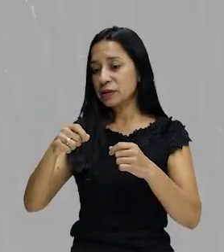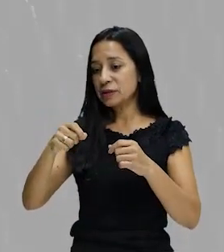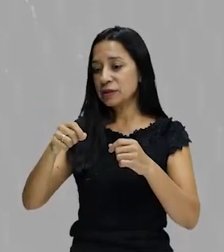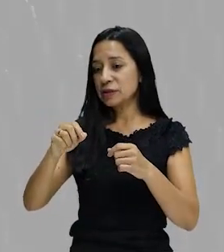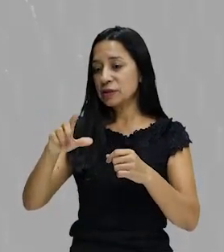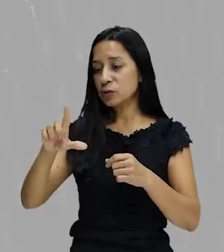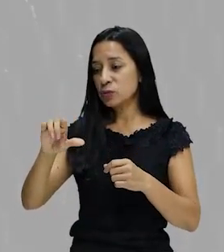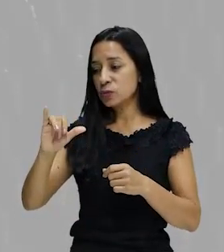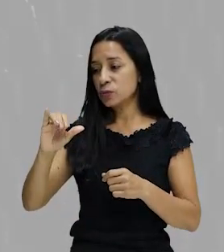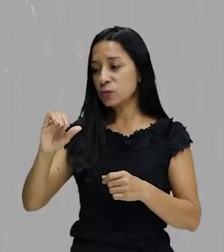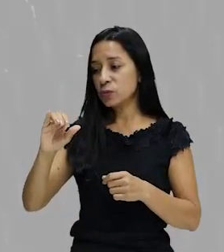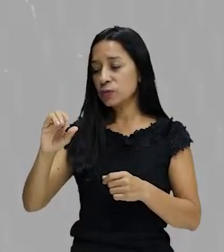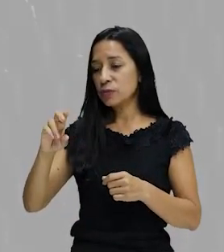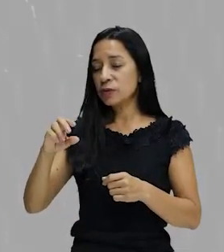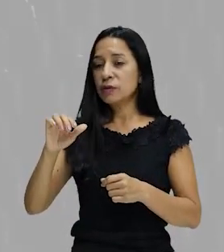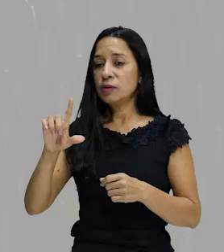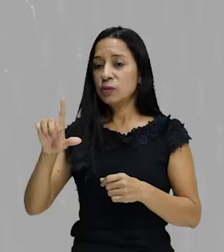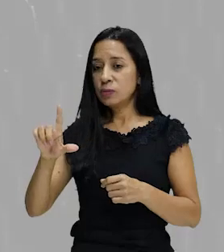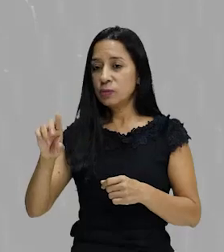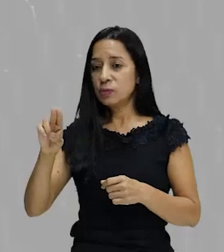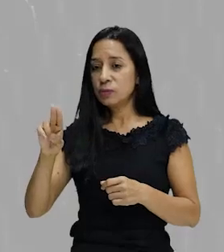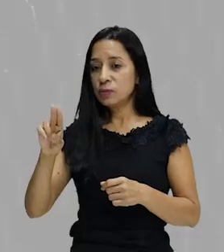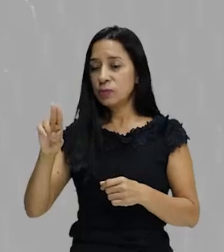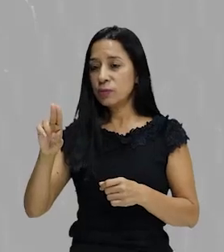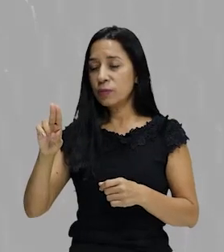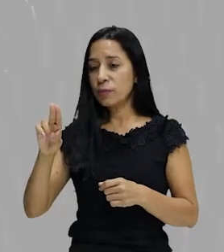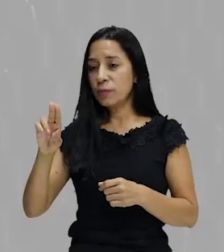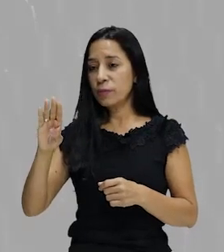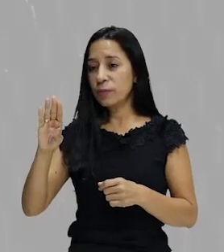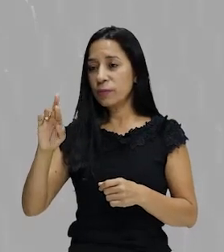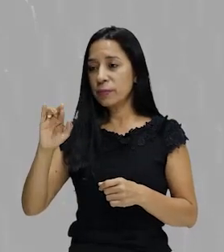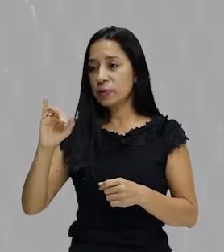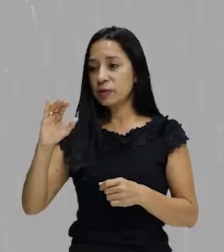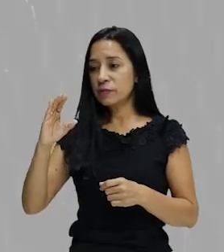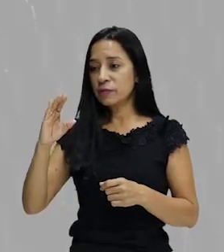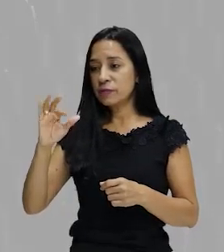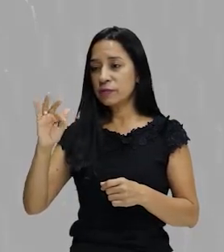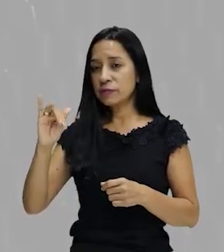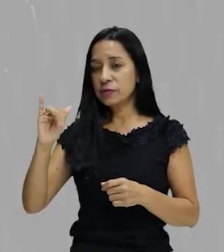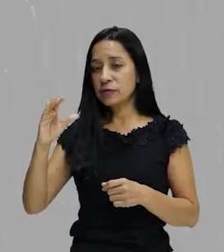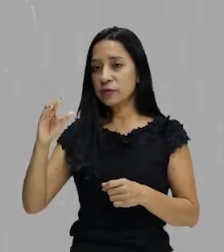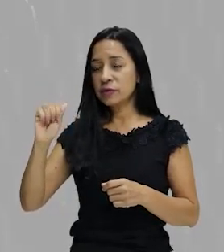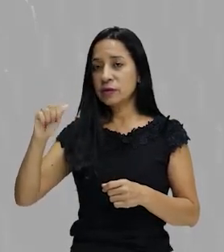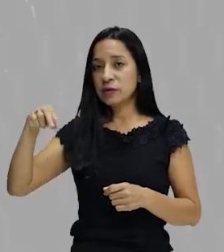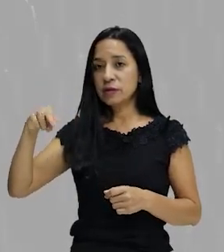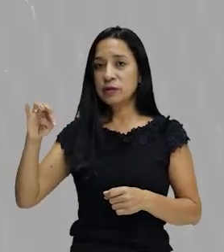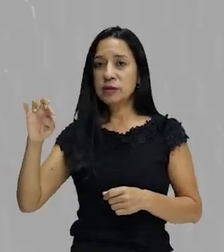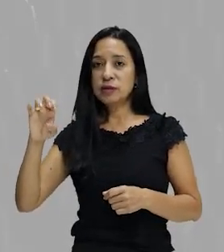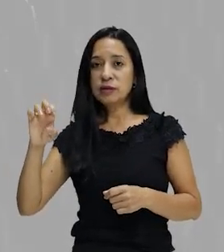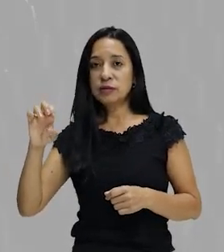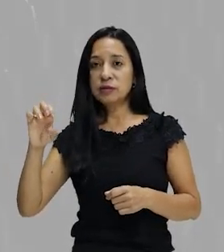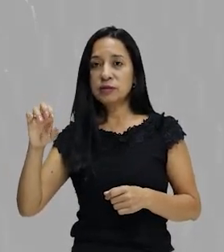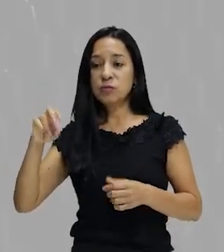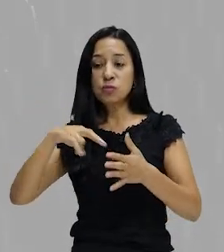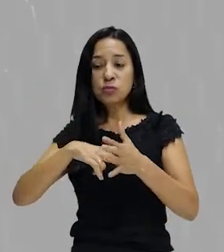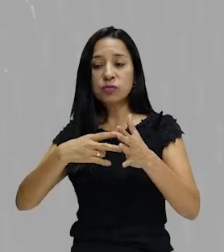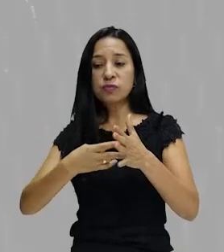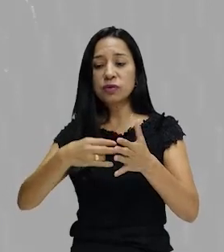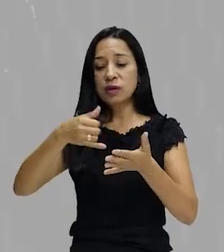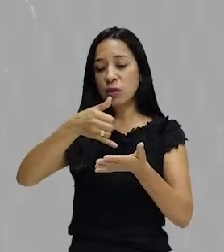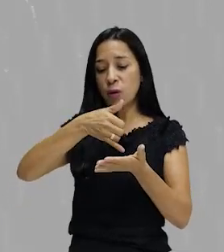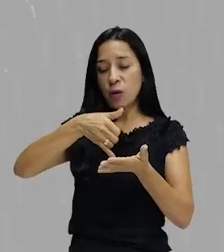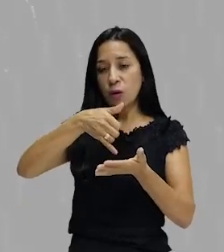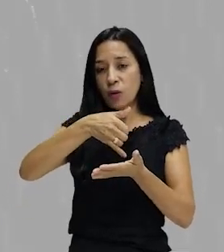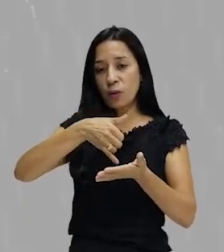lubrificantes, né, que são o óleo do motor, por exemplo. Então lá dentro tem um sistemazinho e que esse sistemazinho ele está em